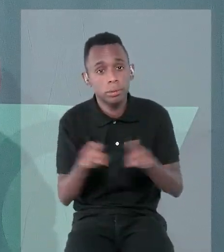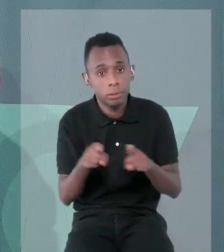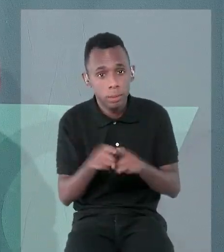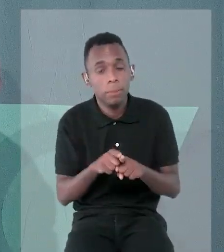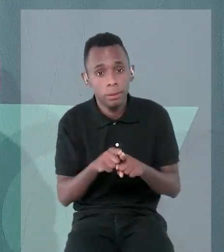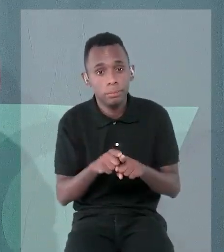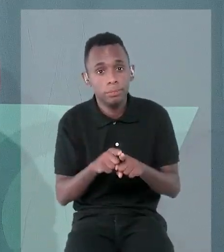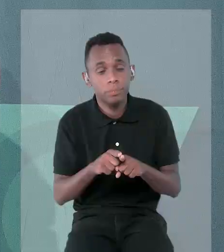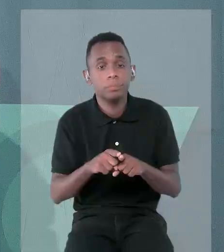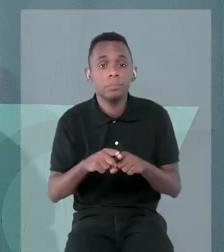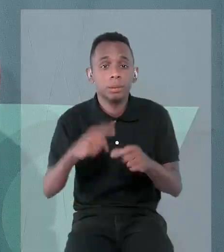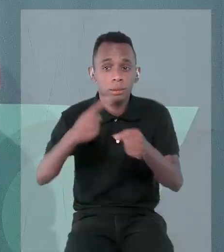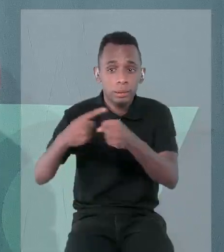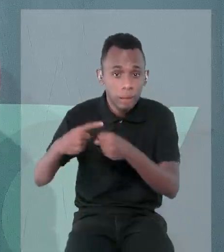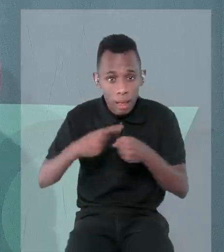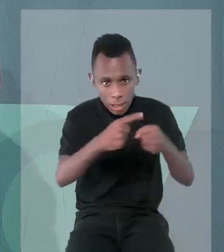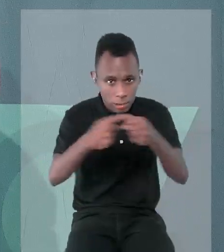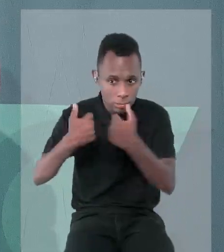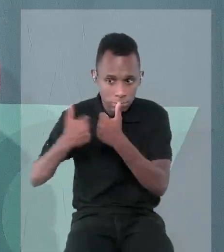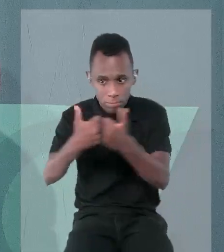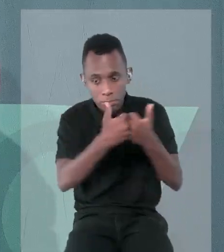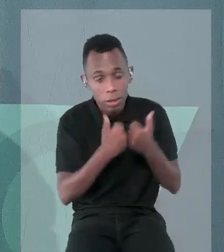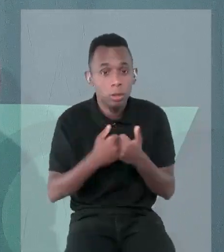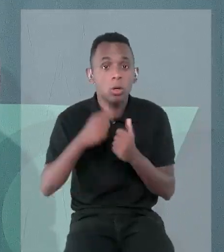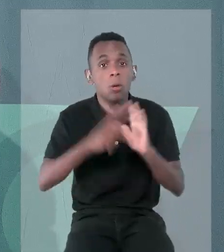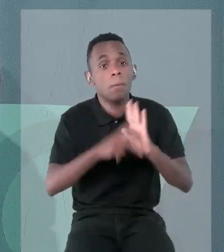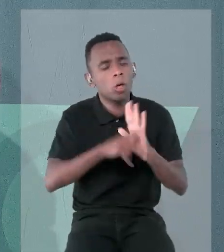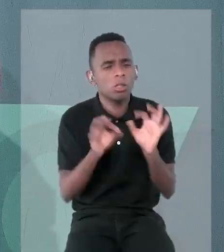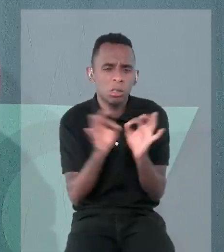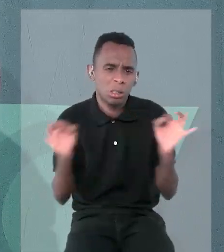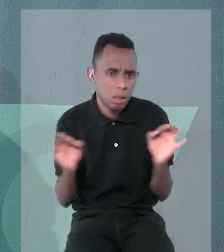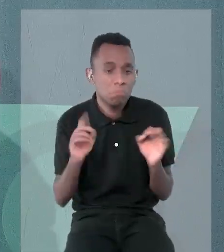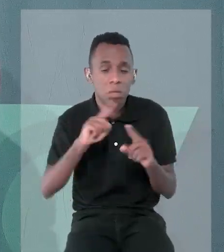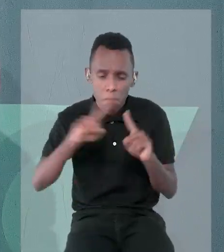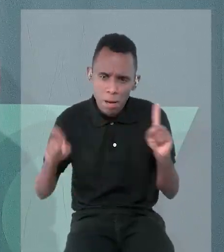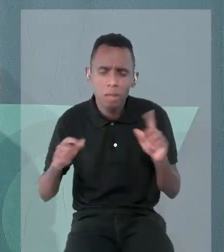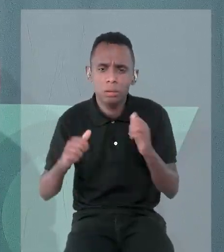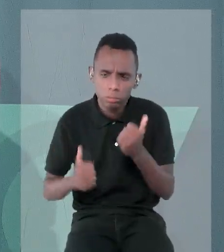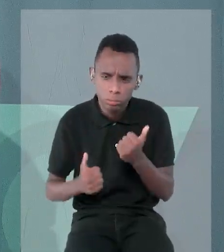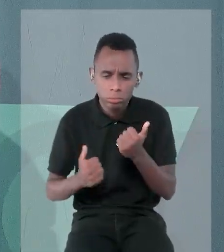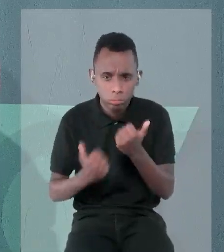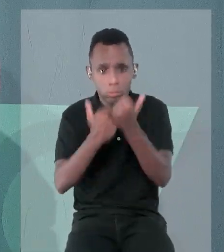para Aimorés e para a região, para as cidades em volta da gente, um programa muito simples, mas muito eficiente,